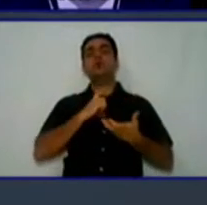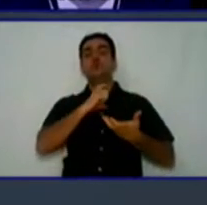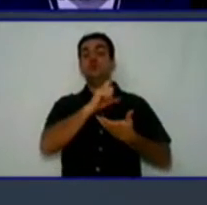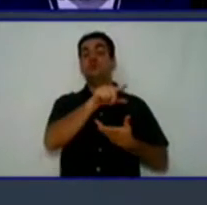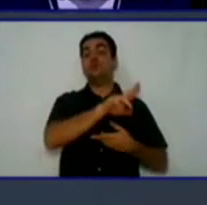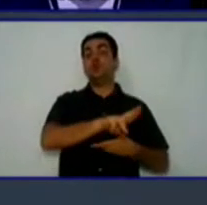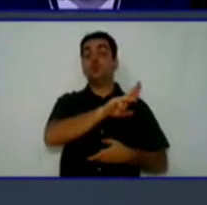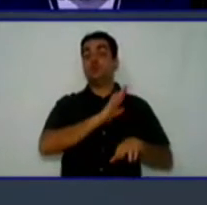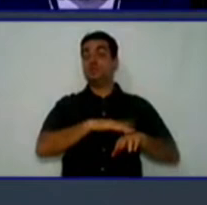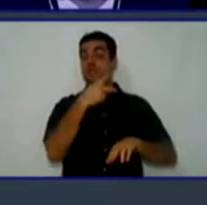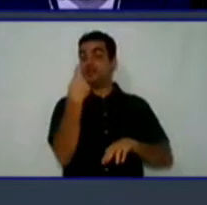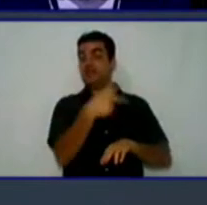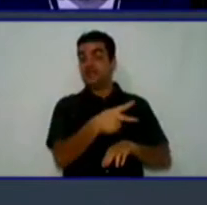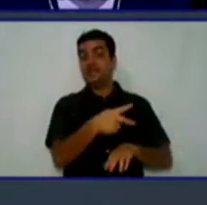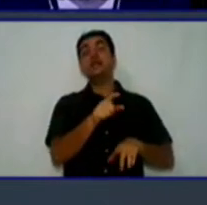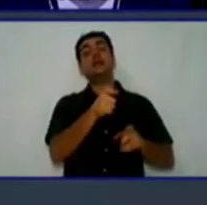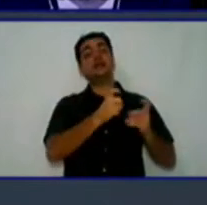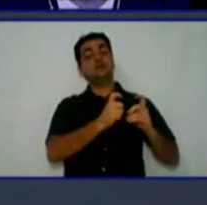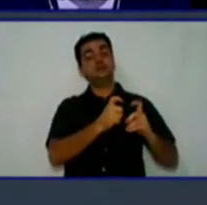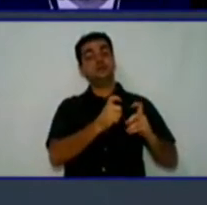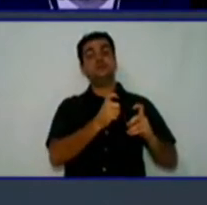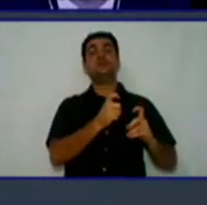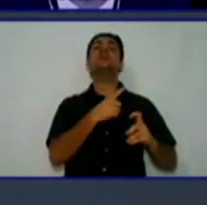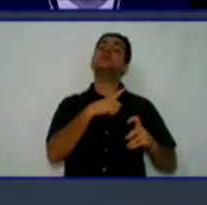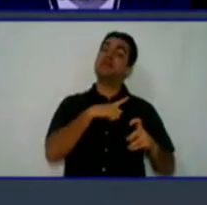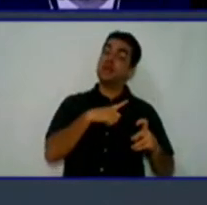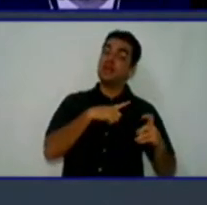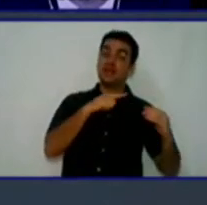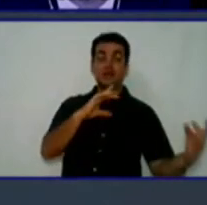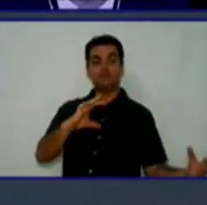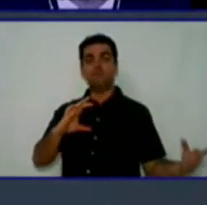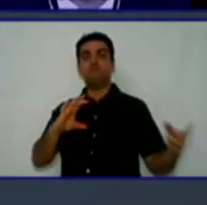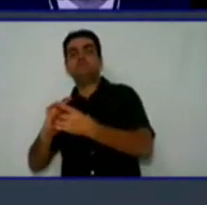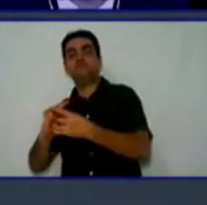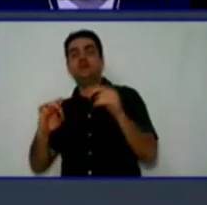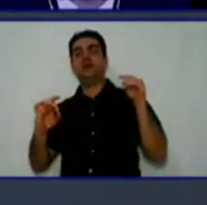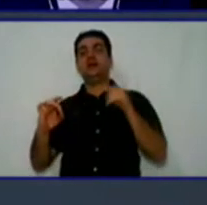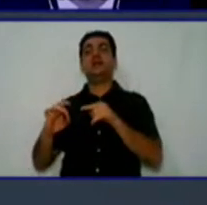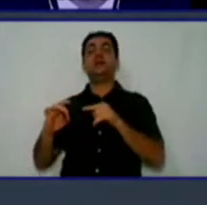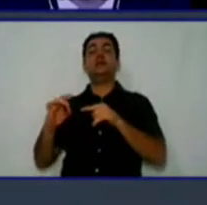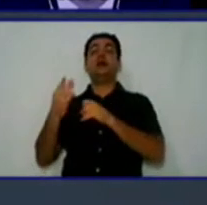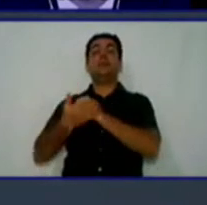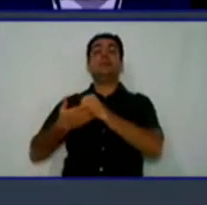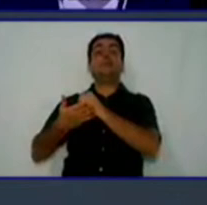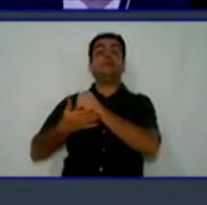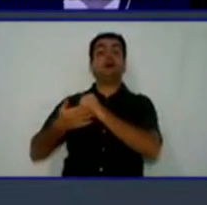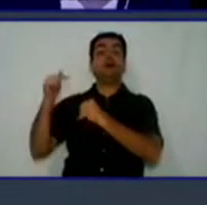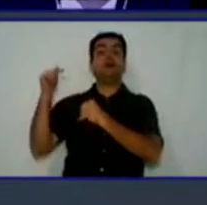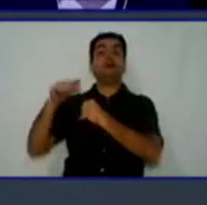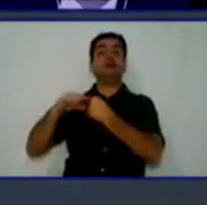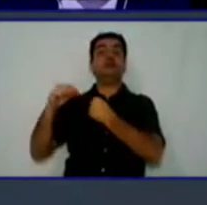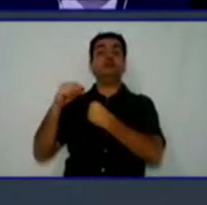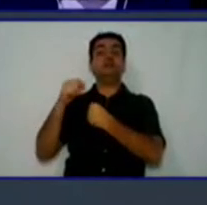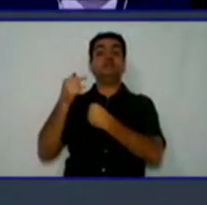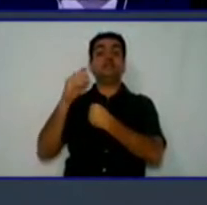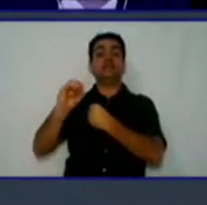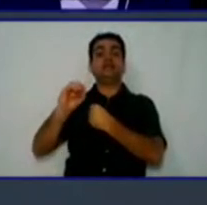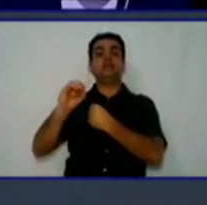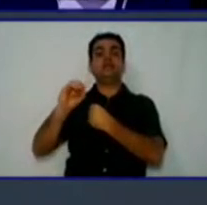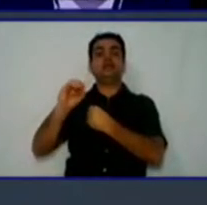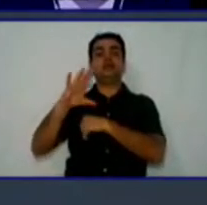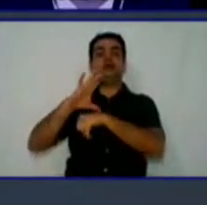que utiliza e administra, encontra-se adstrito ao que prescreve o artigo 70